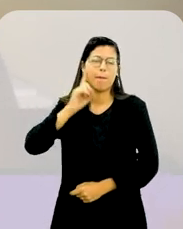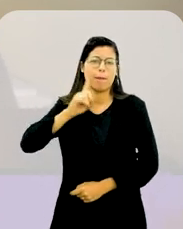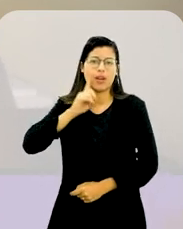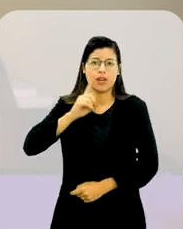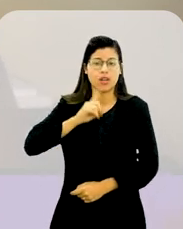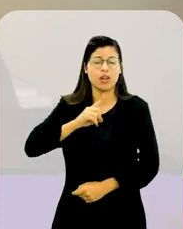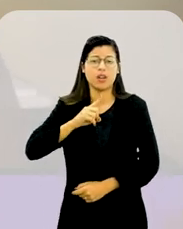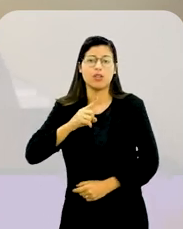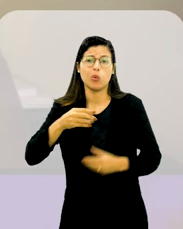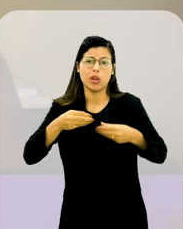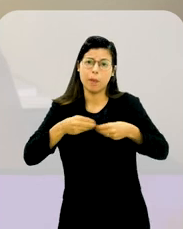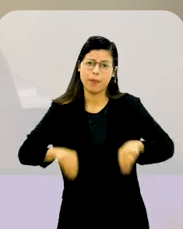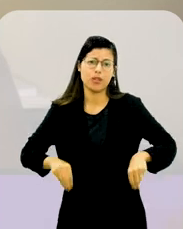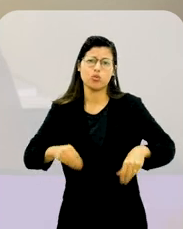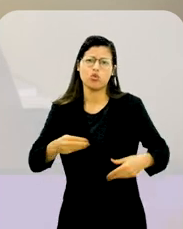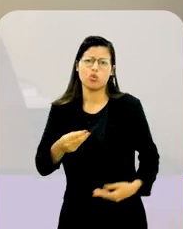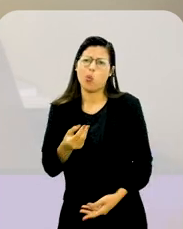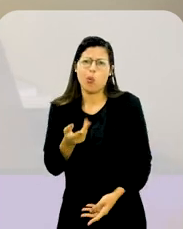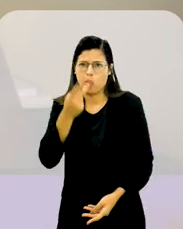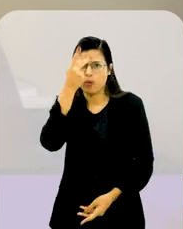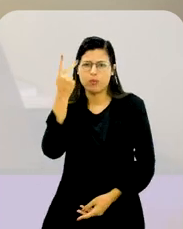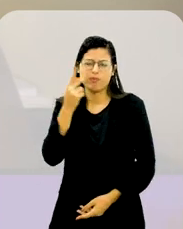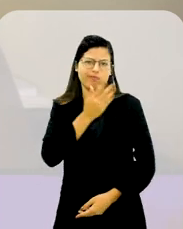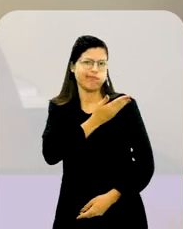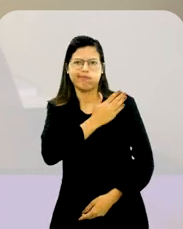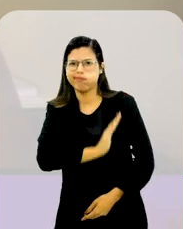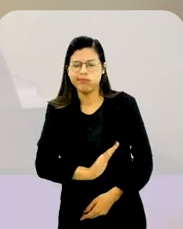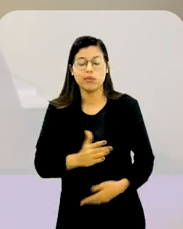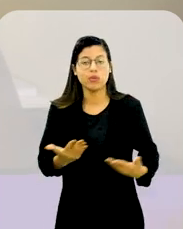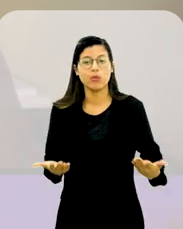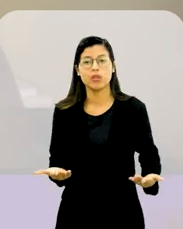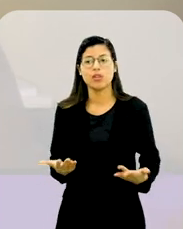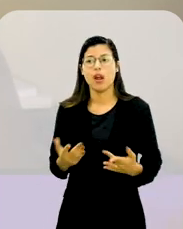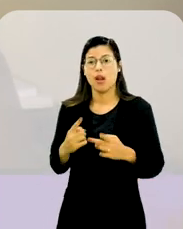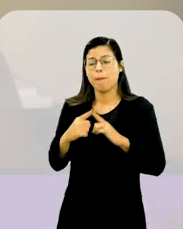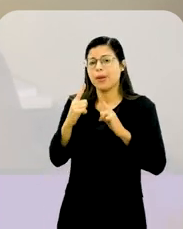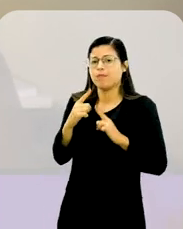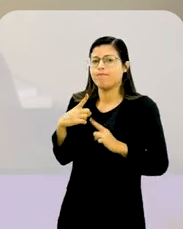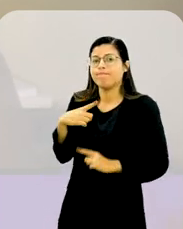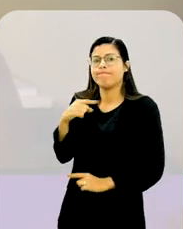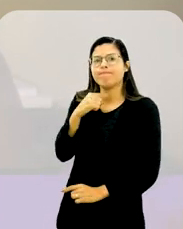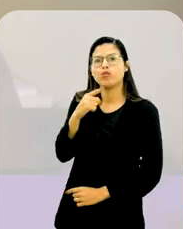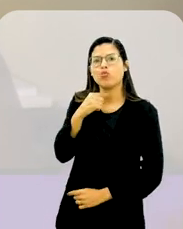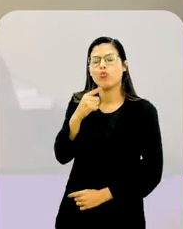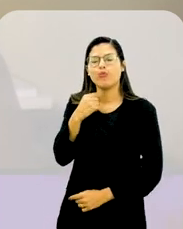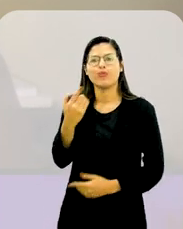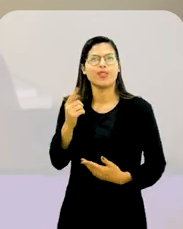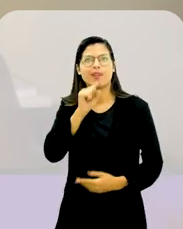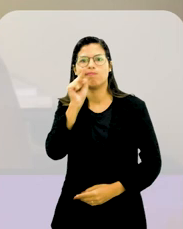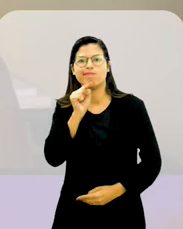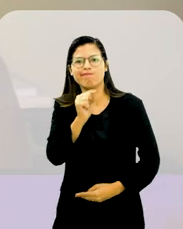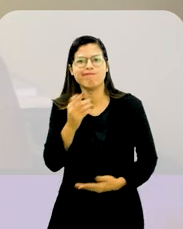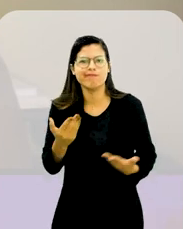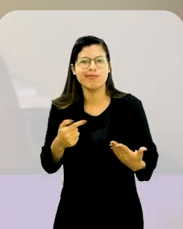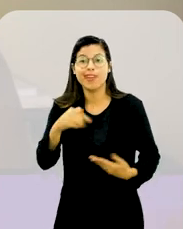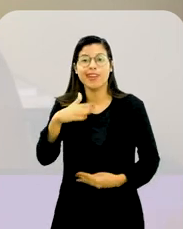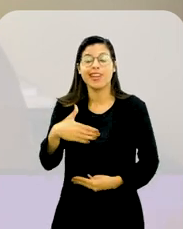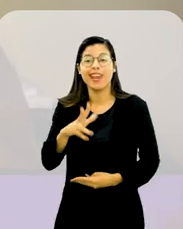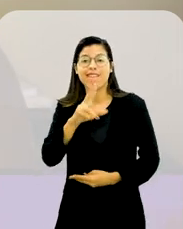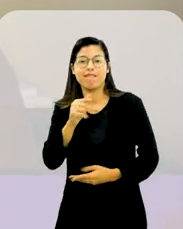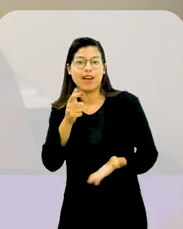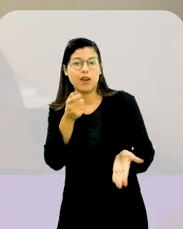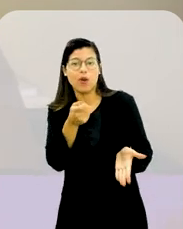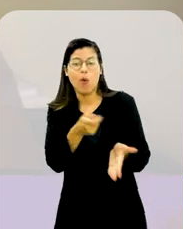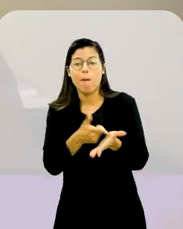trouxeram desgosto do que realmente prazer ao torcedor vascaíno mas ainda assim eu fico com aquela dúvida de que